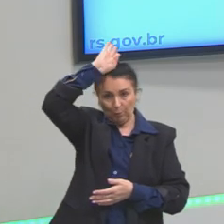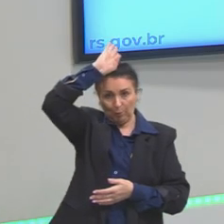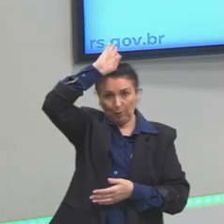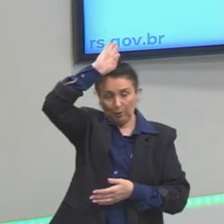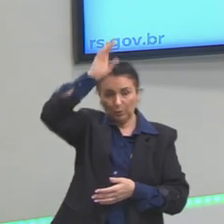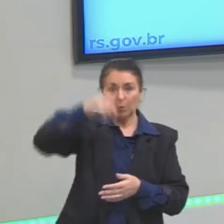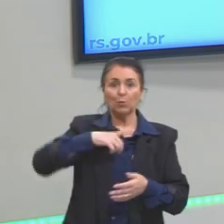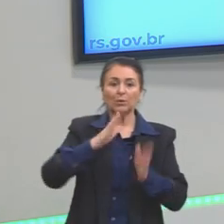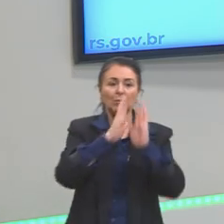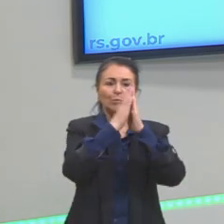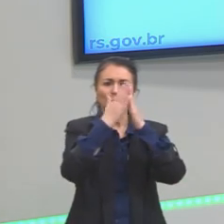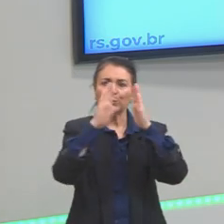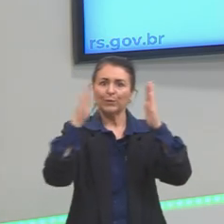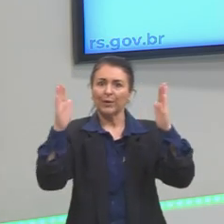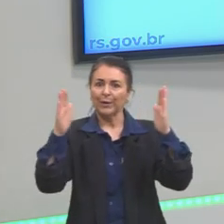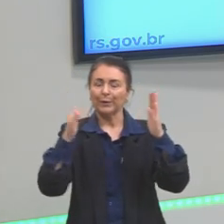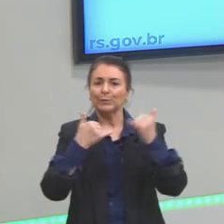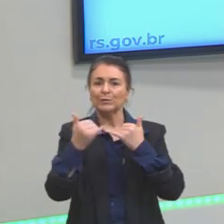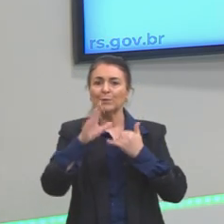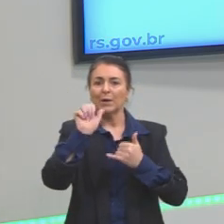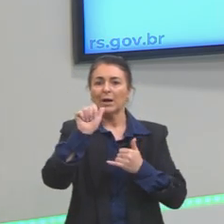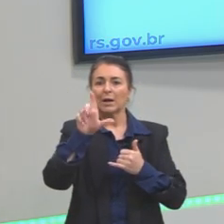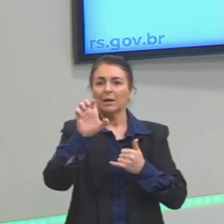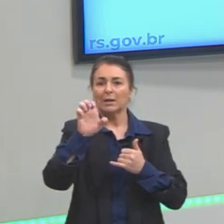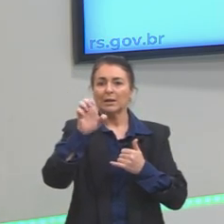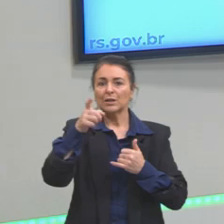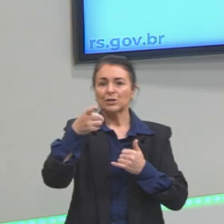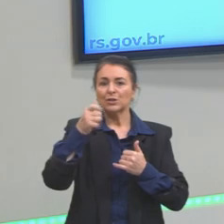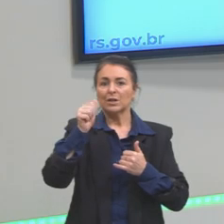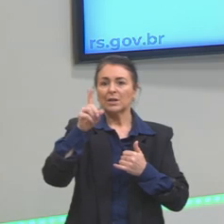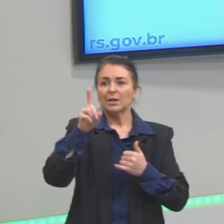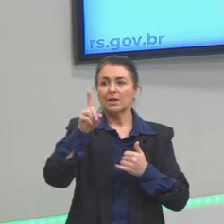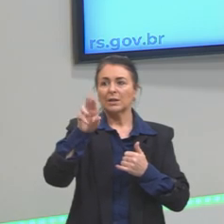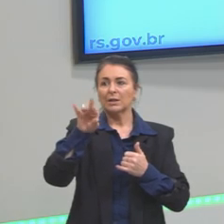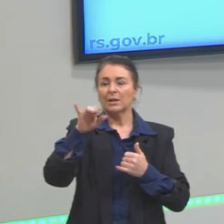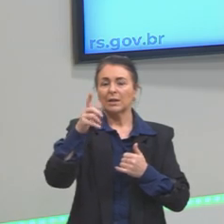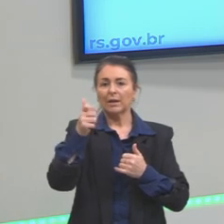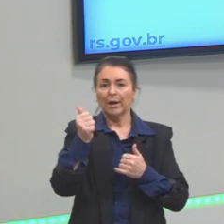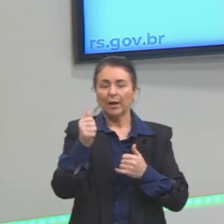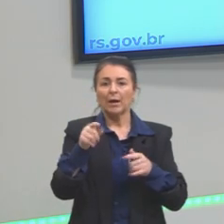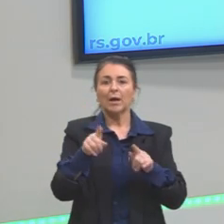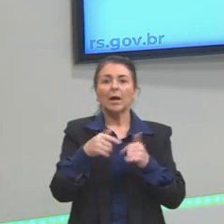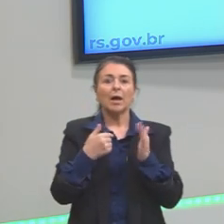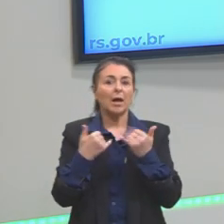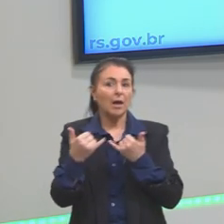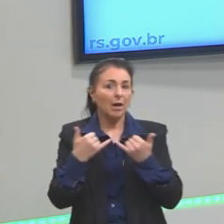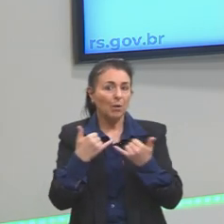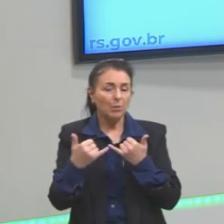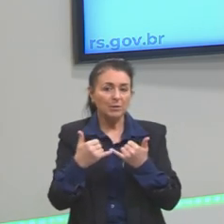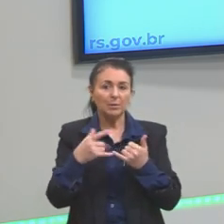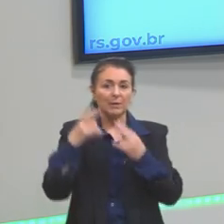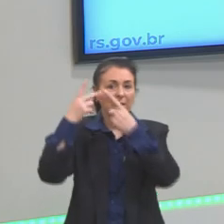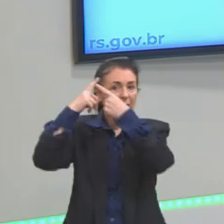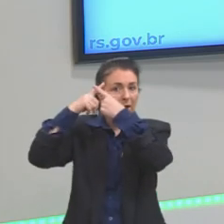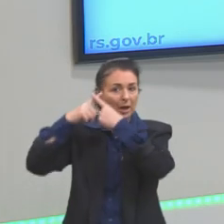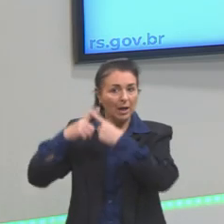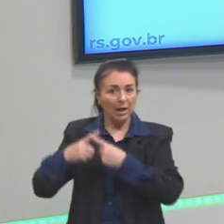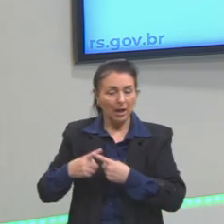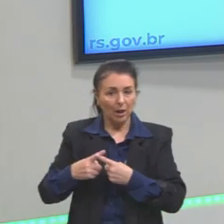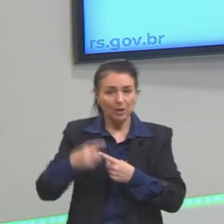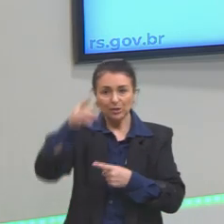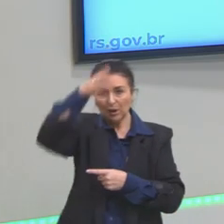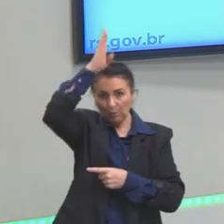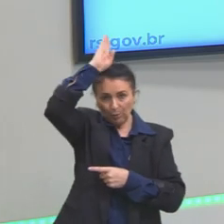foram queimadas e impulsão da Patrícia e da busca do contato com a a lógica Romana com a com